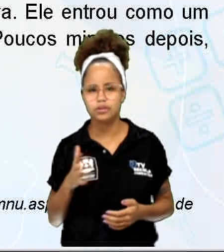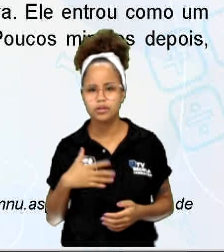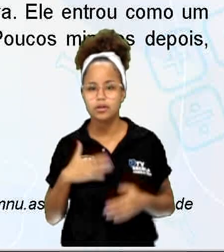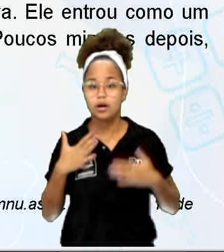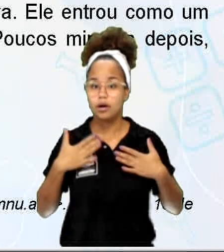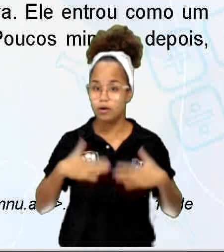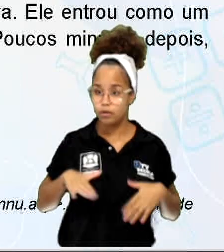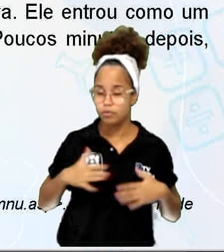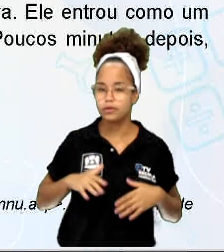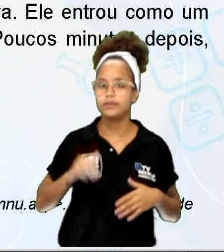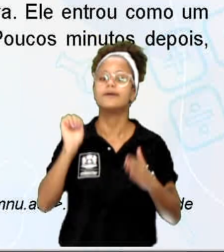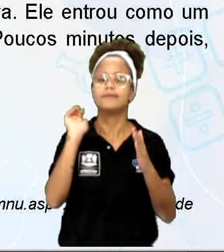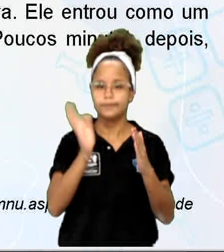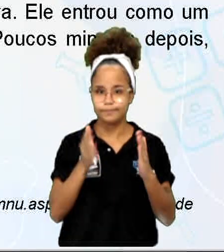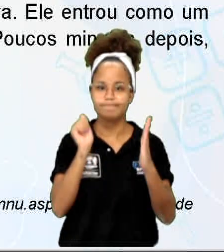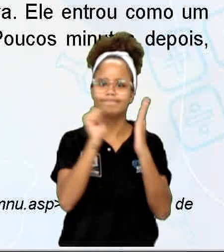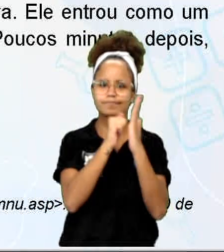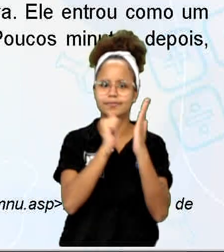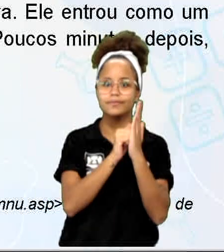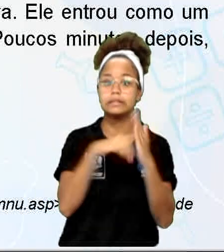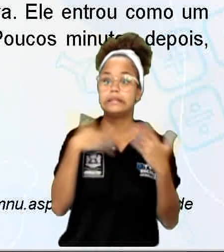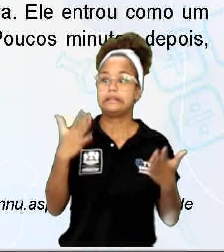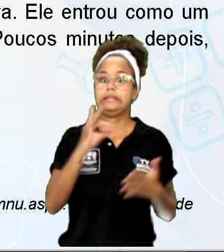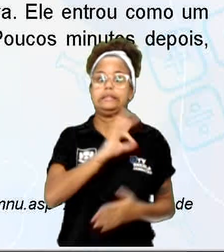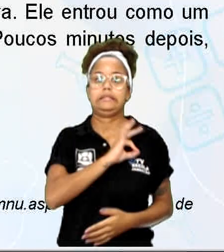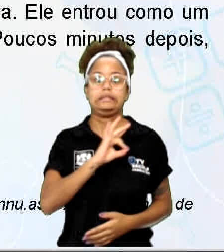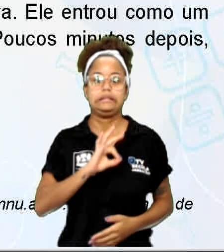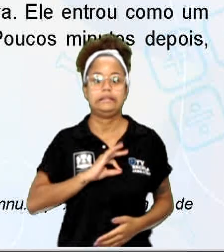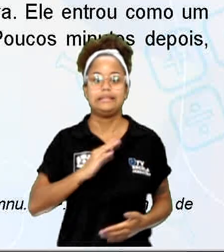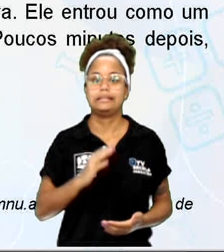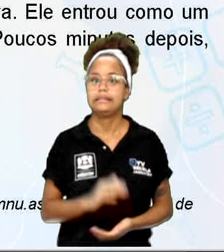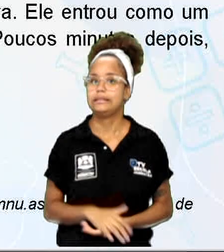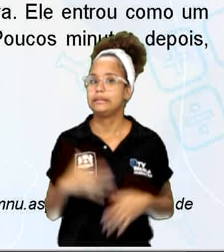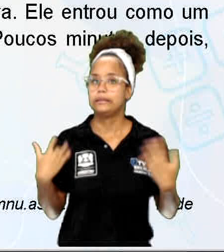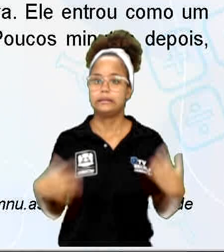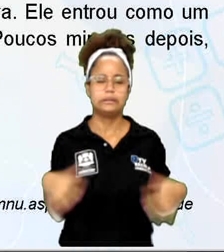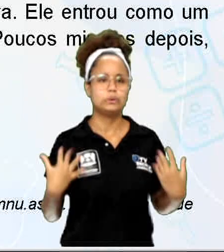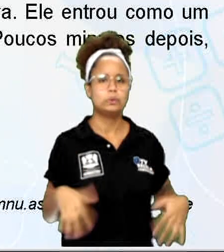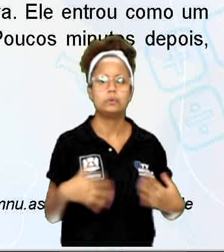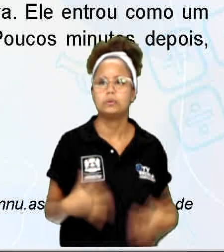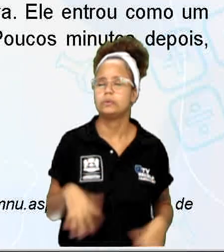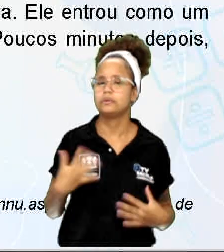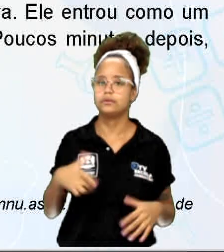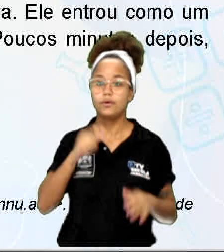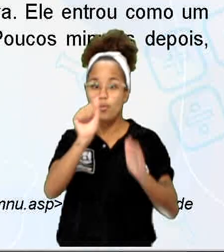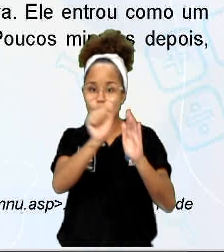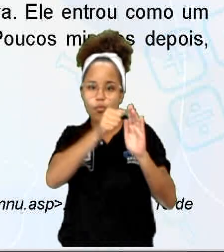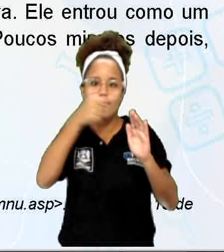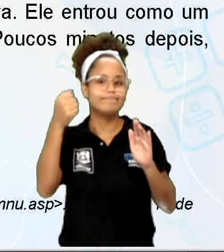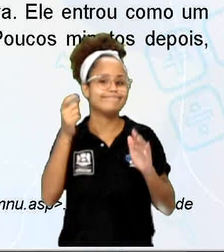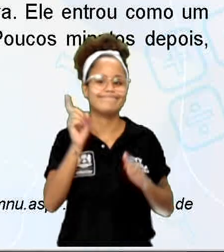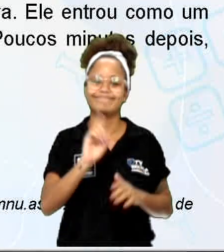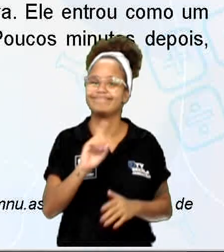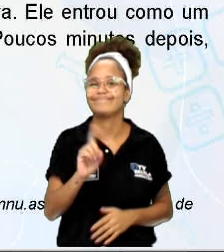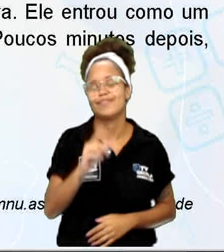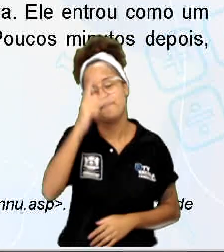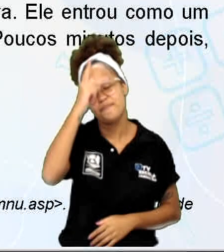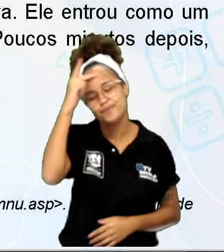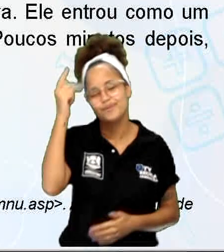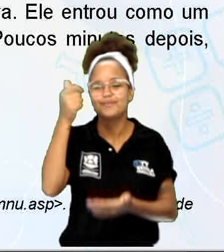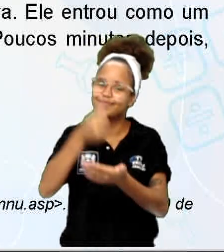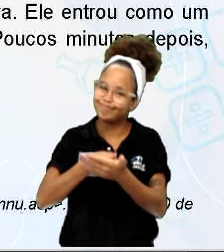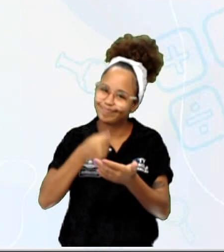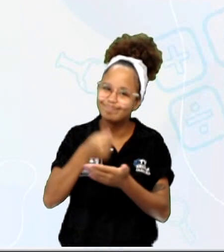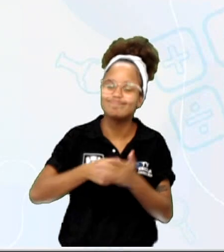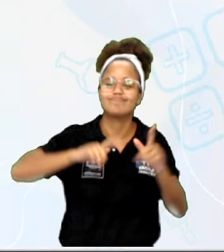fora, bateram na porta. Deve ser a polícia, disse ele, ainda ofegante, indo abrir. Não era, era o cobrador da